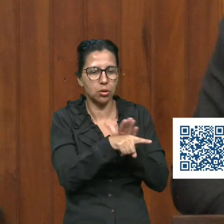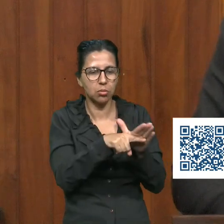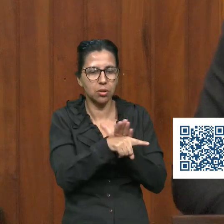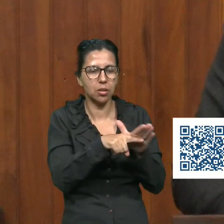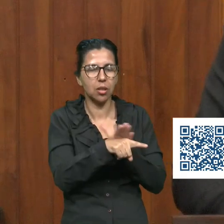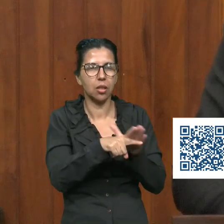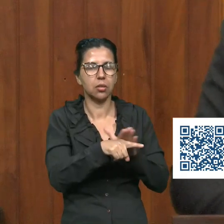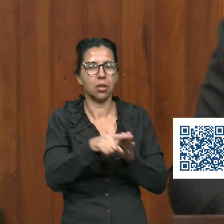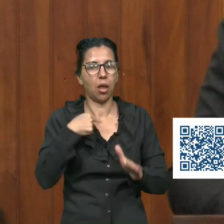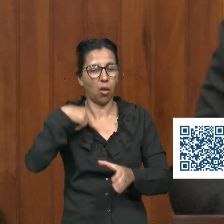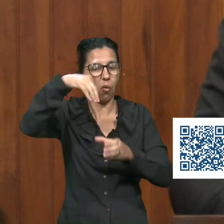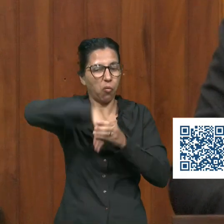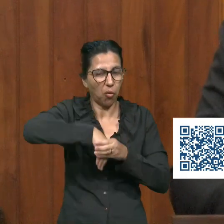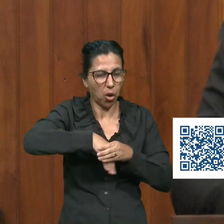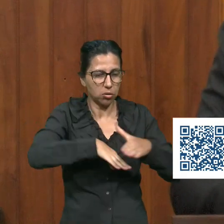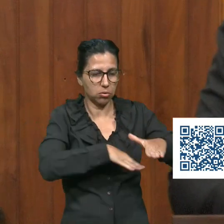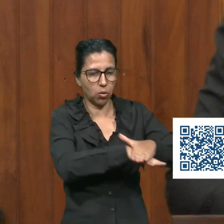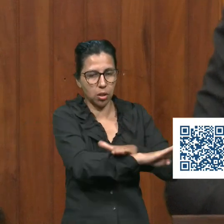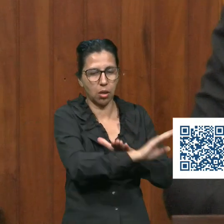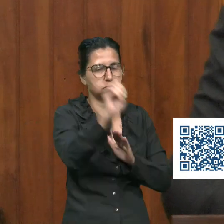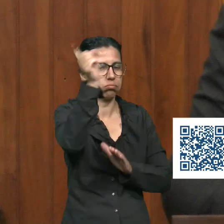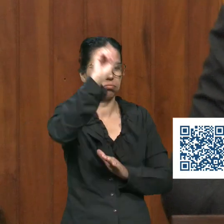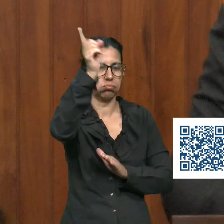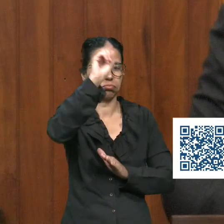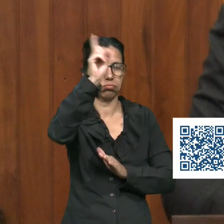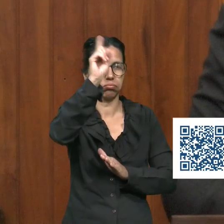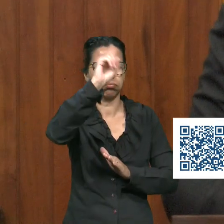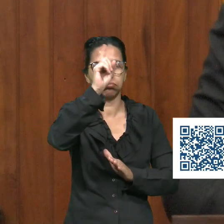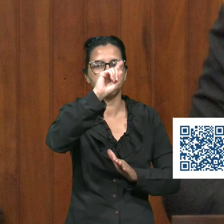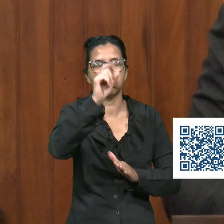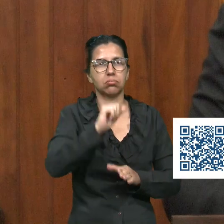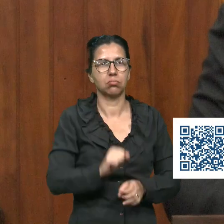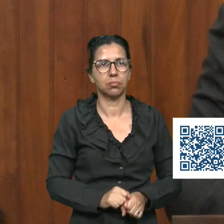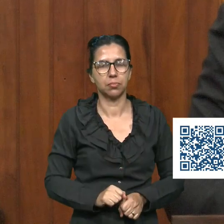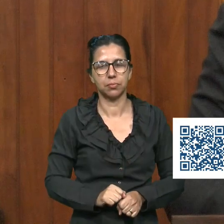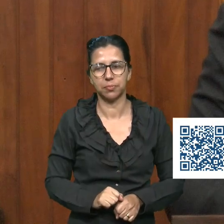Não teve o meu voto para arquivar e jamais terá.